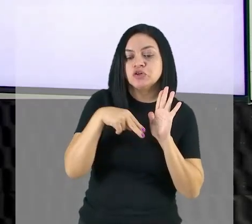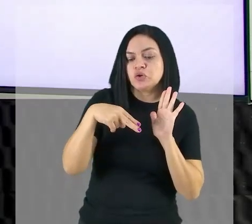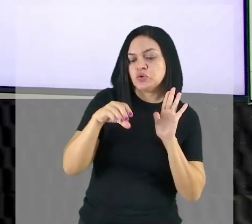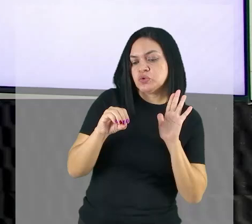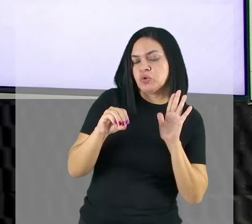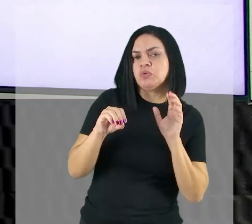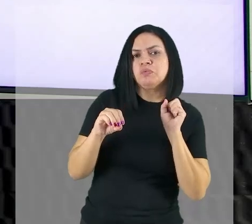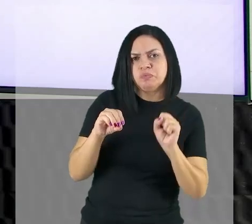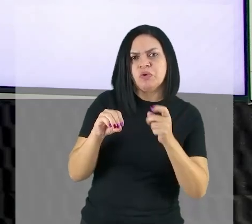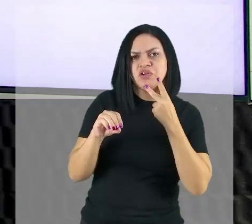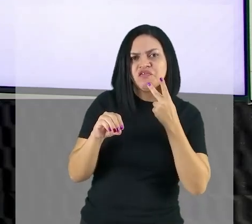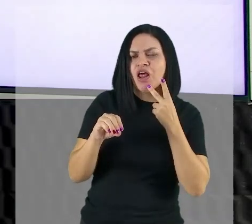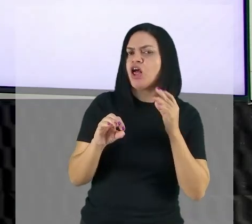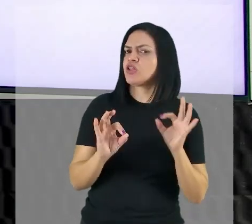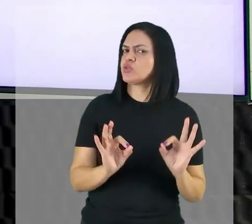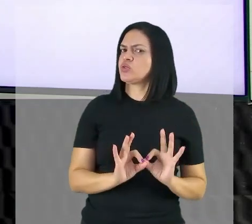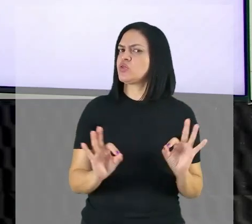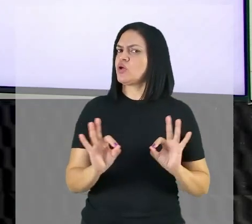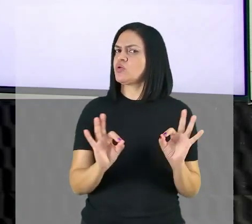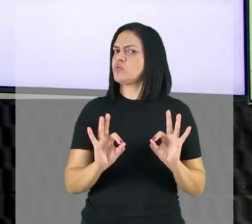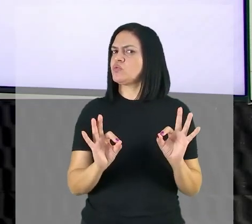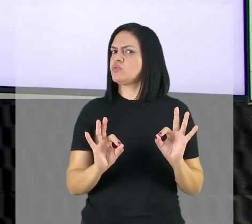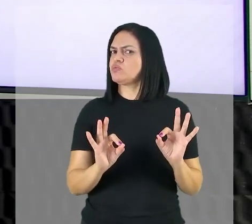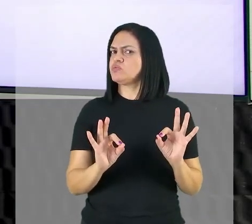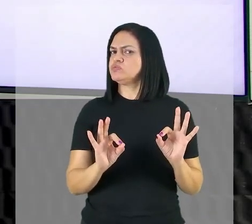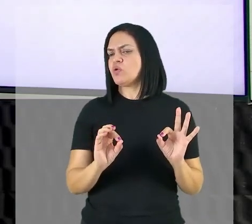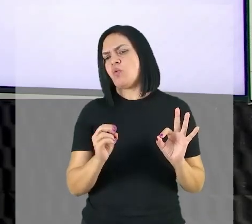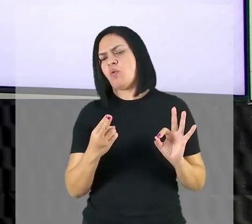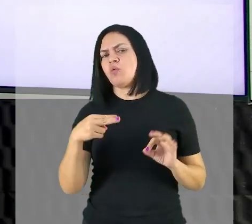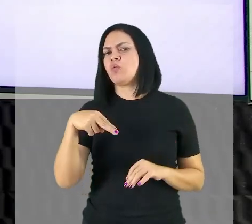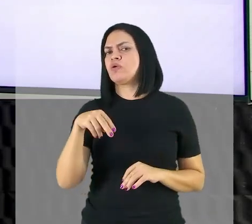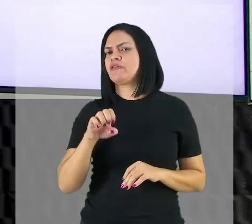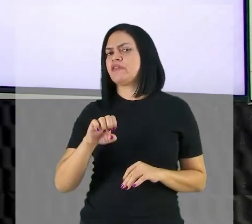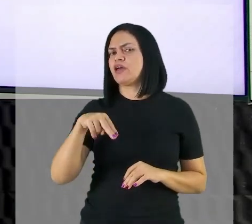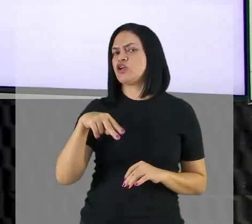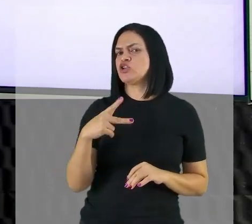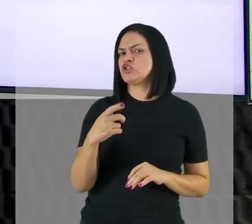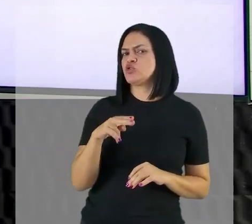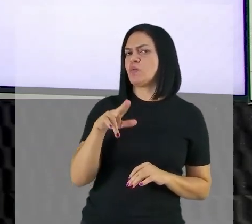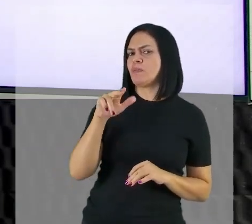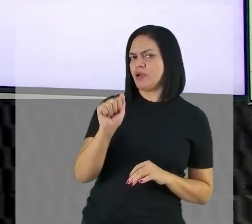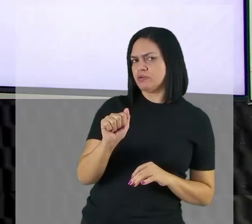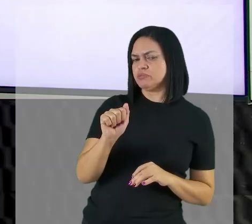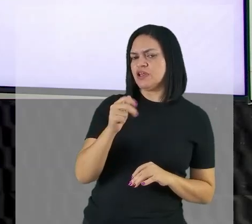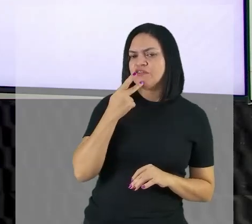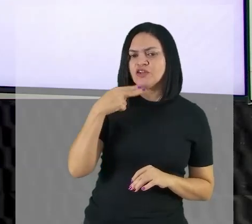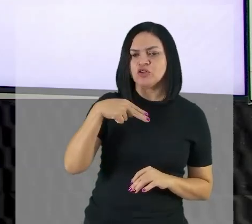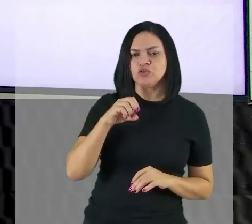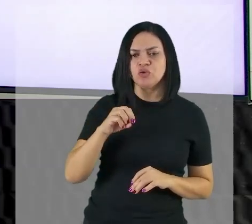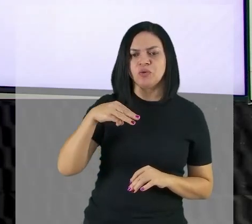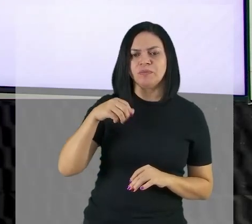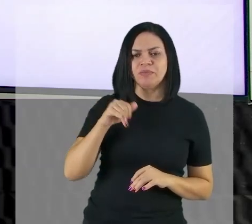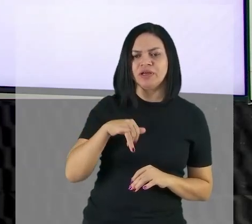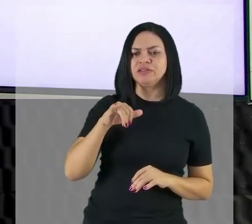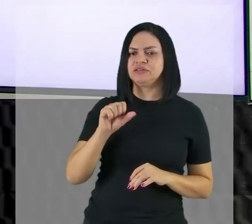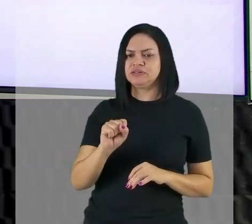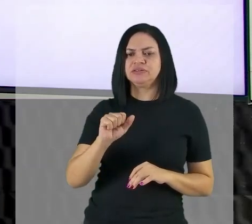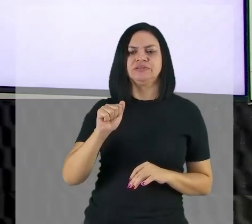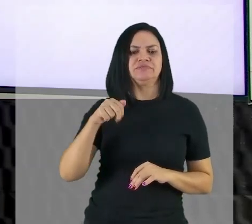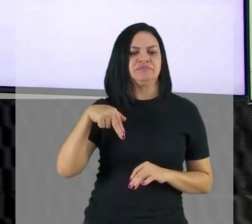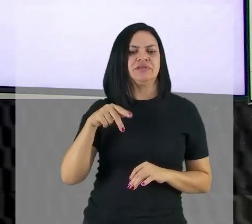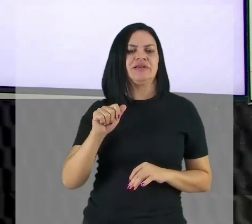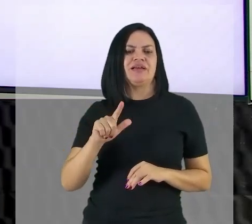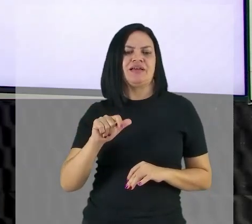para dizer nenhum ou nenhuma. Então, ali ele diz, "No man is an island".